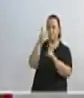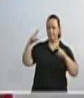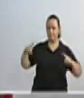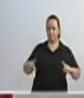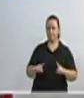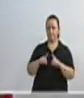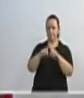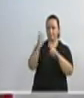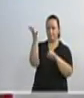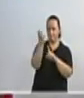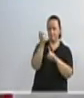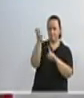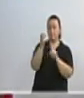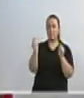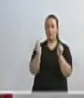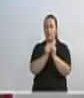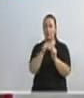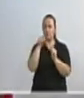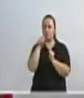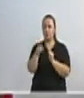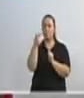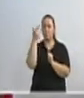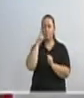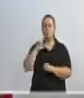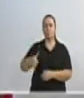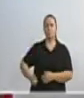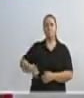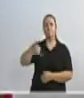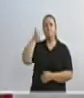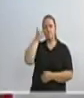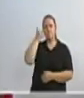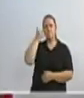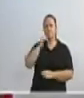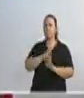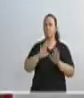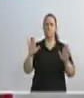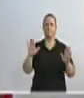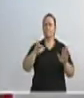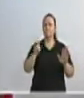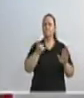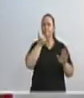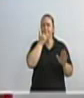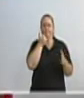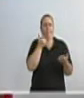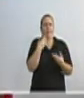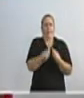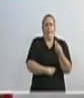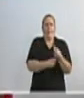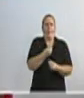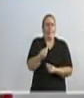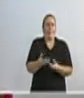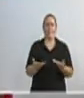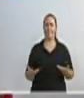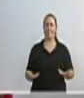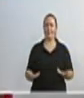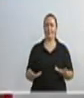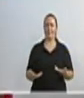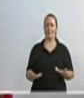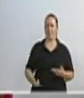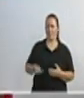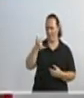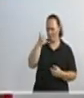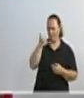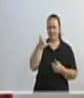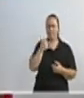através dessas antenas, ter acesso ao telefone. Não se justifica mais, nessa época, como colocou o vereador Caminha. Isso é falta